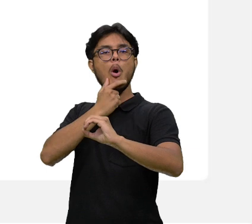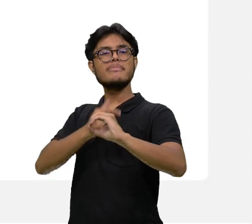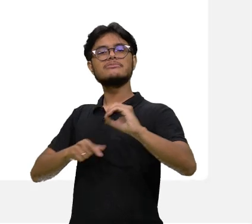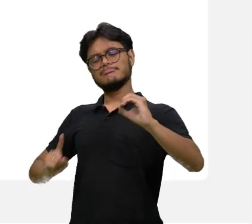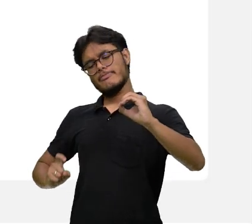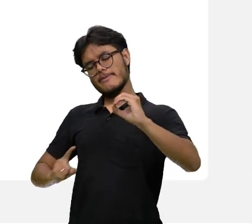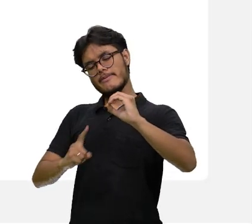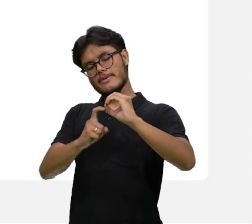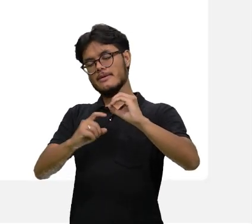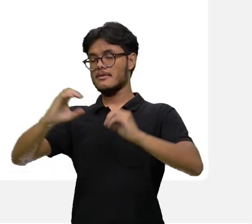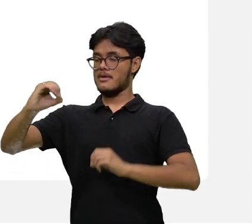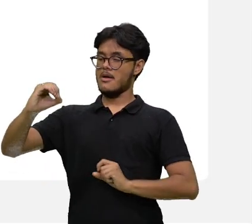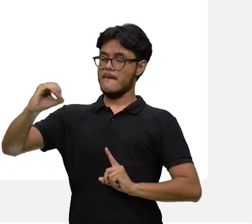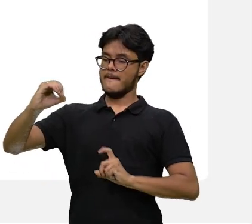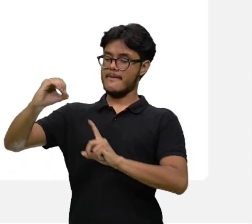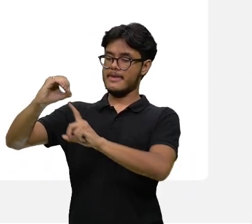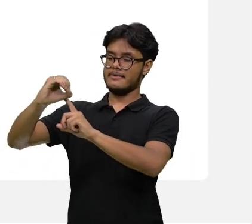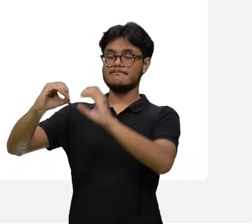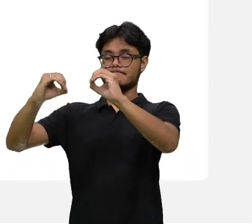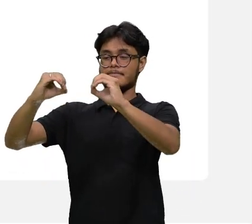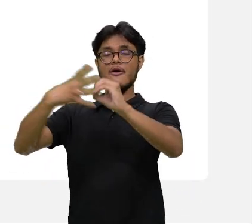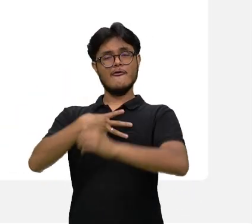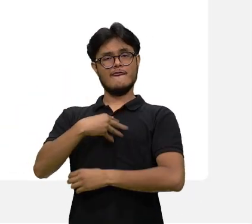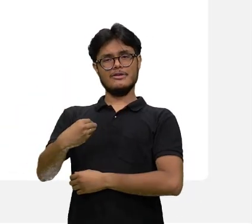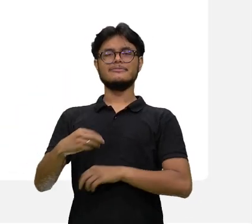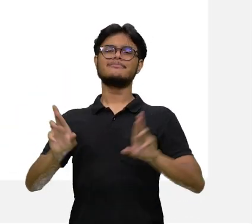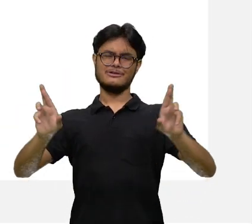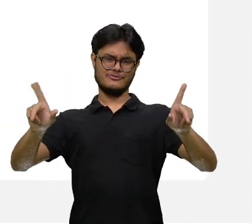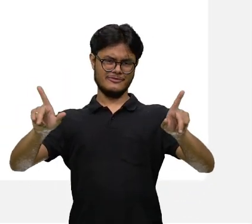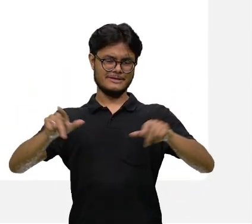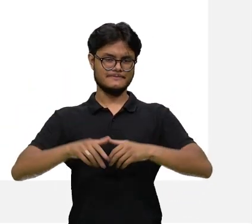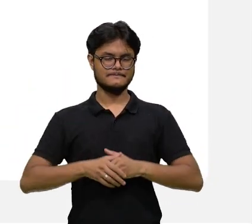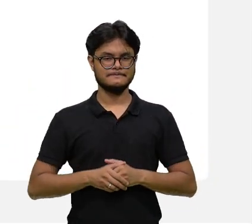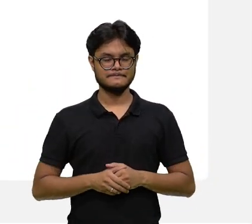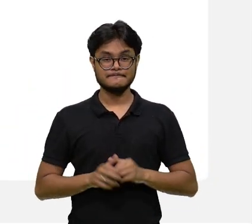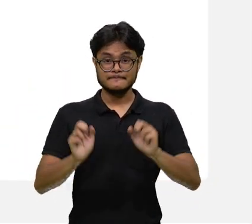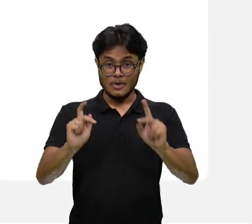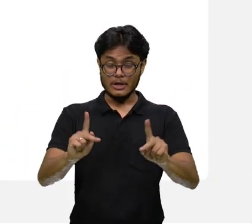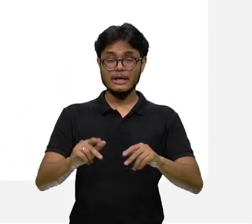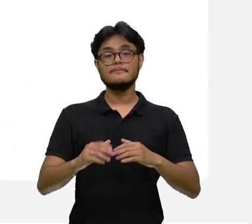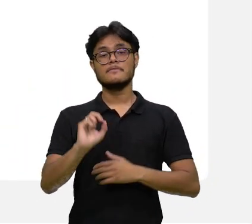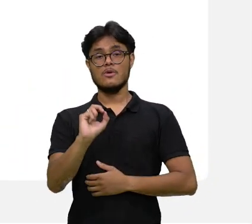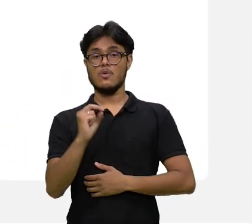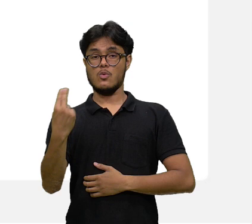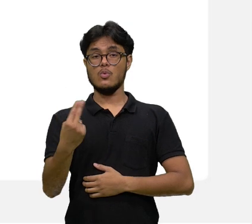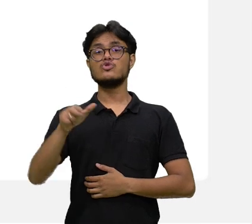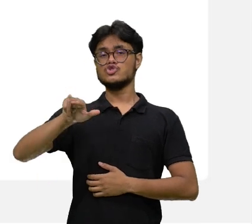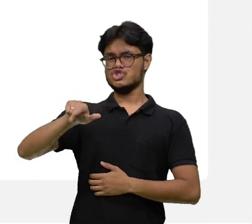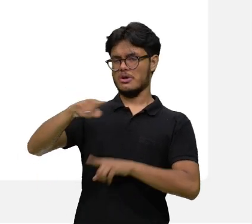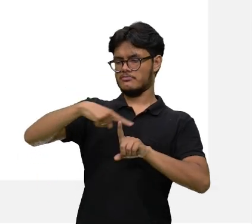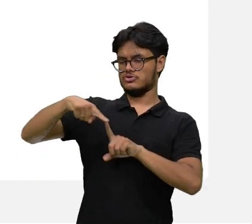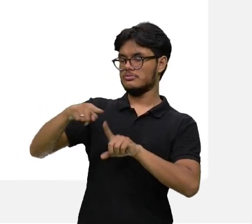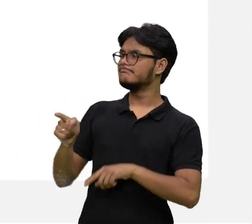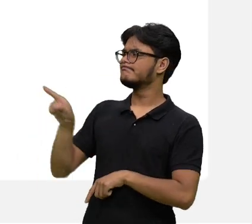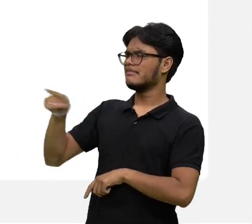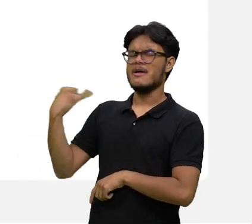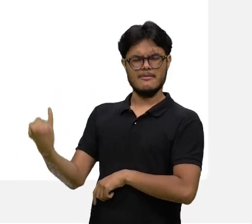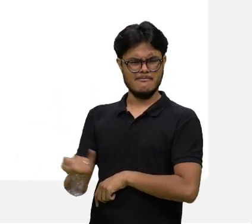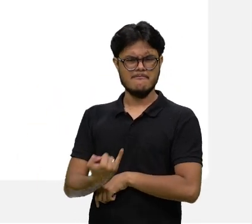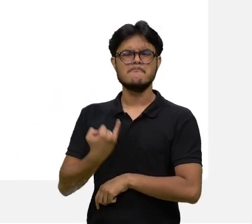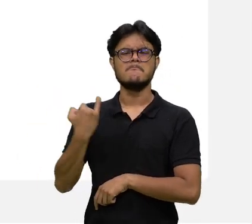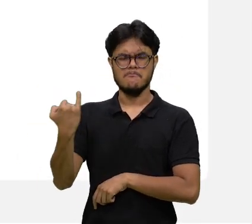e esses indivíduos serão diferentes entre si aí, tá beleza? Então, os gêmeos é extremamente importante, cuidado,